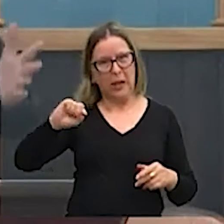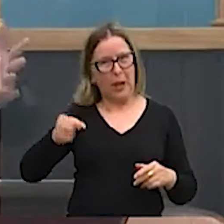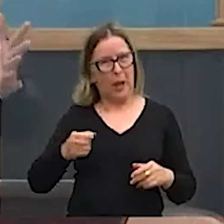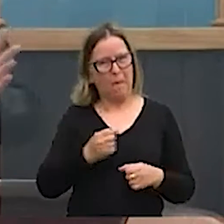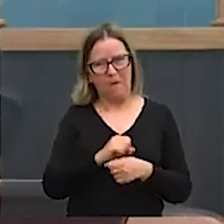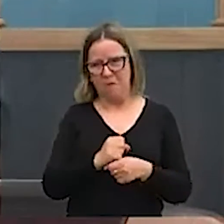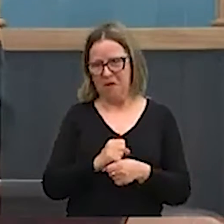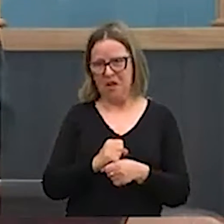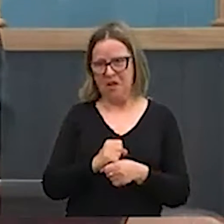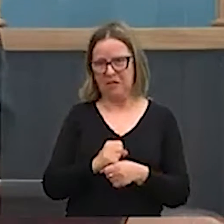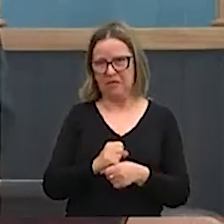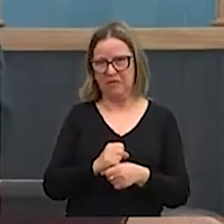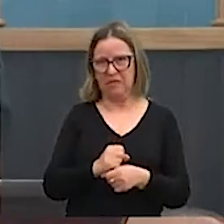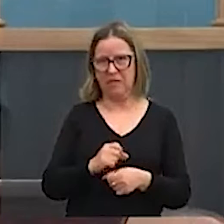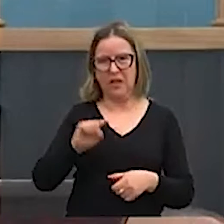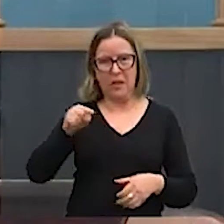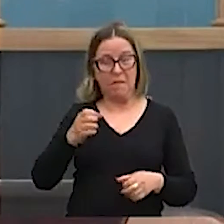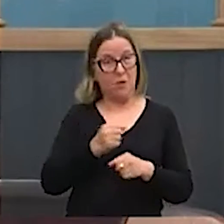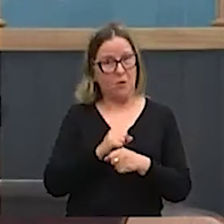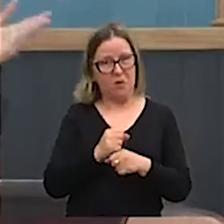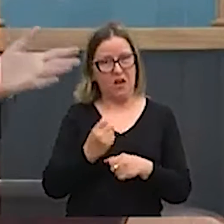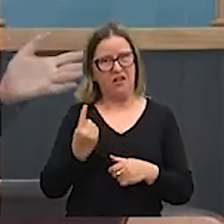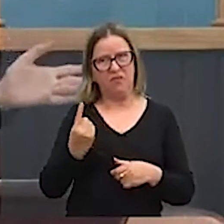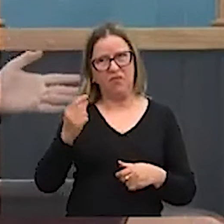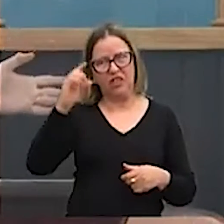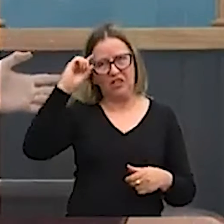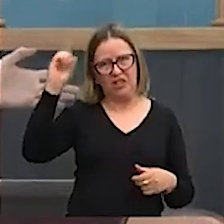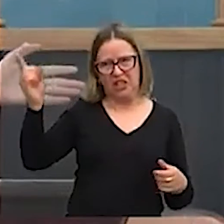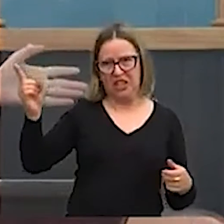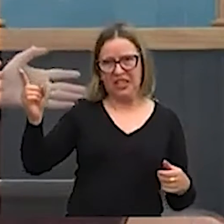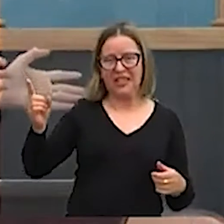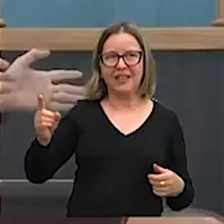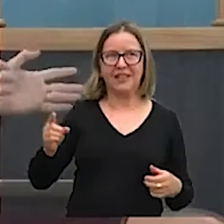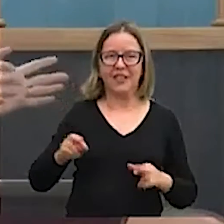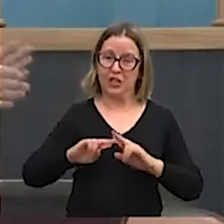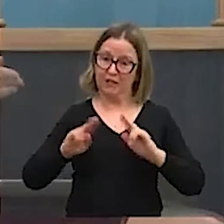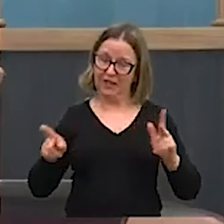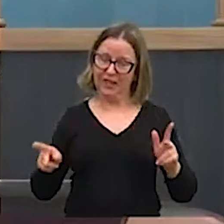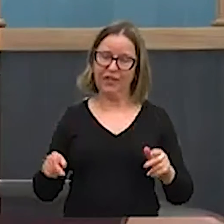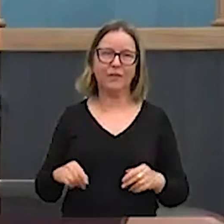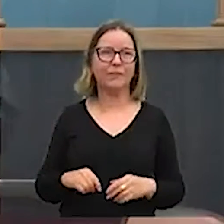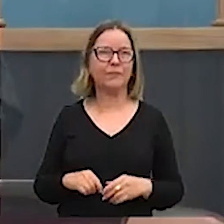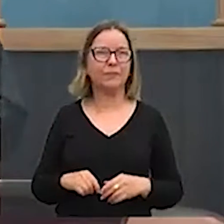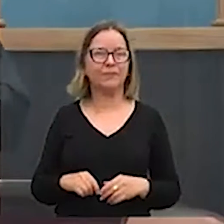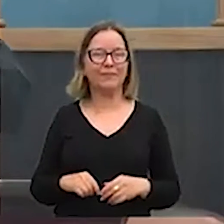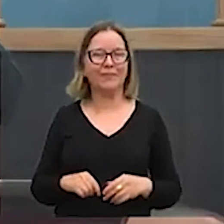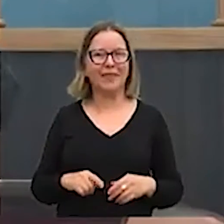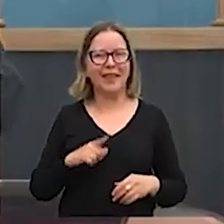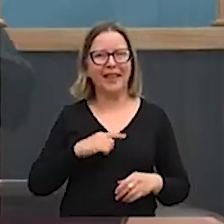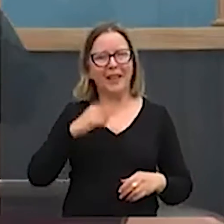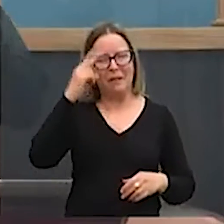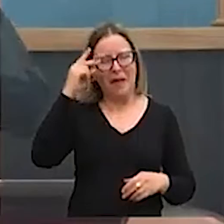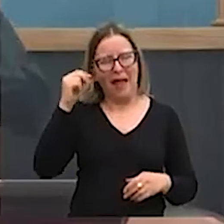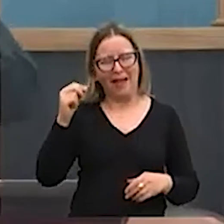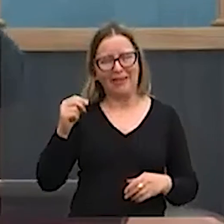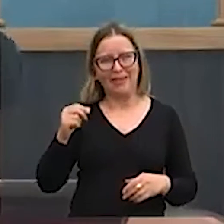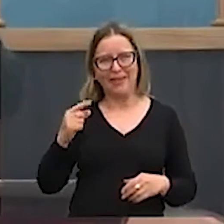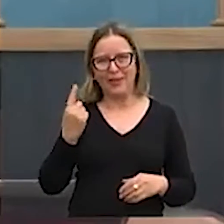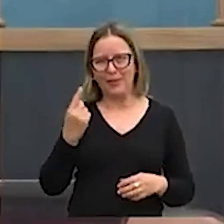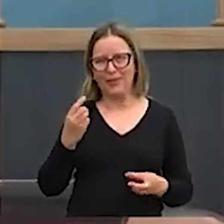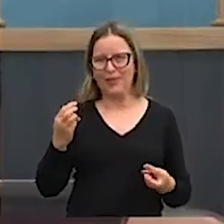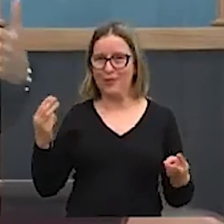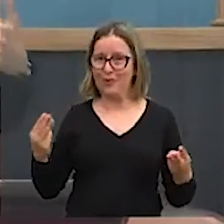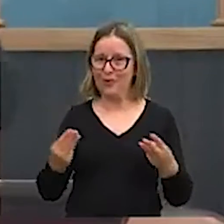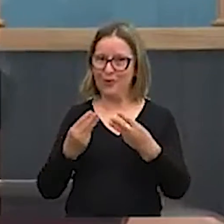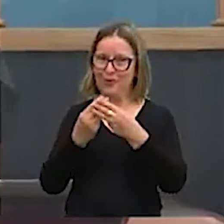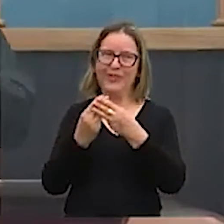é muito tempo. Até tem a história do judeu, né? Que chegou, estava lá no monte,